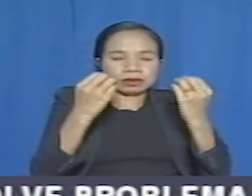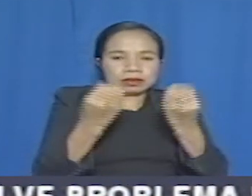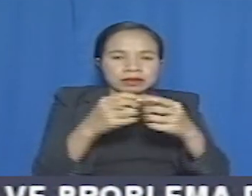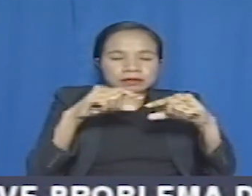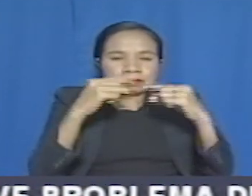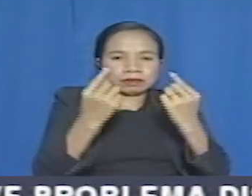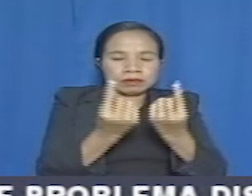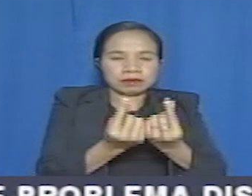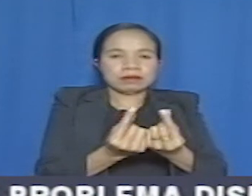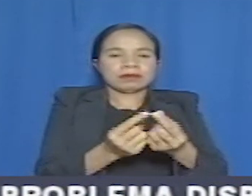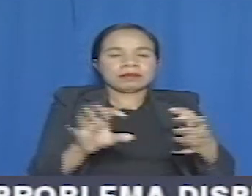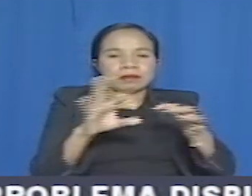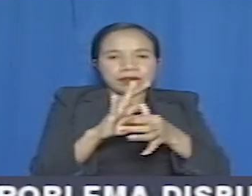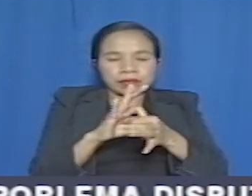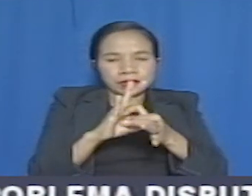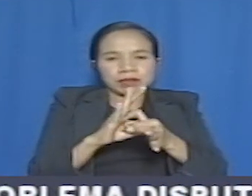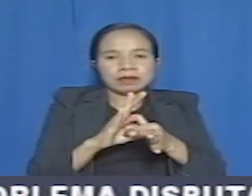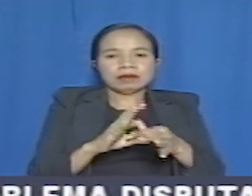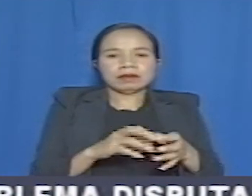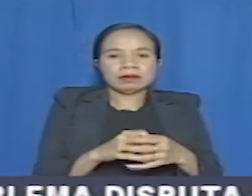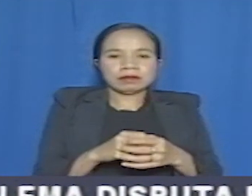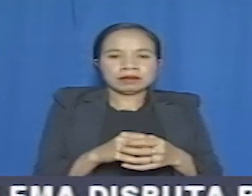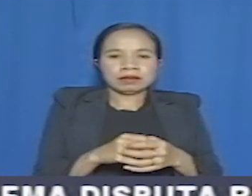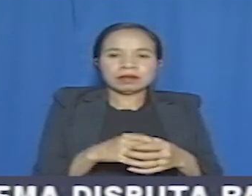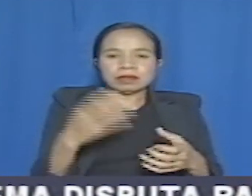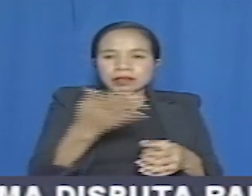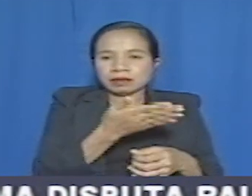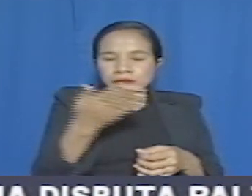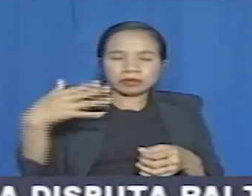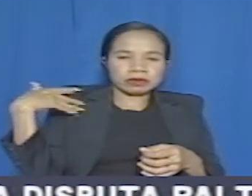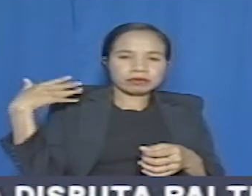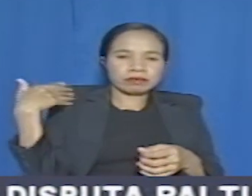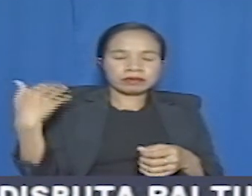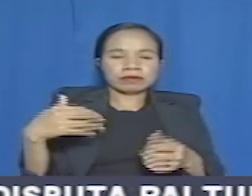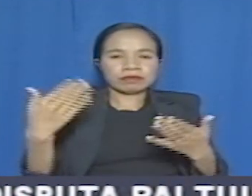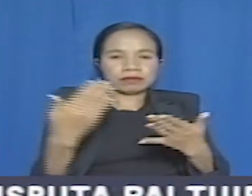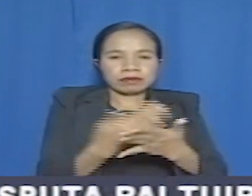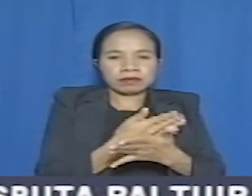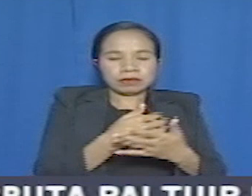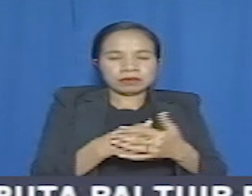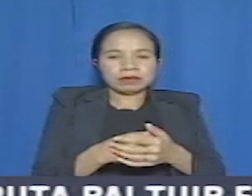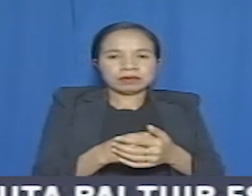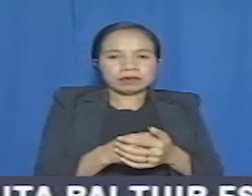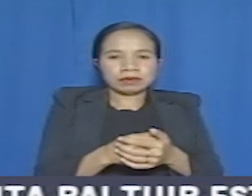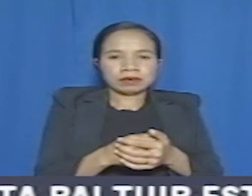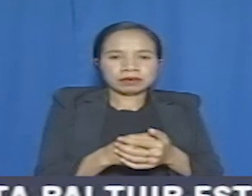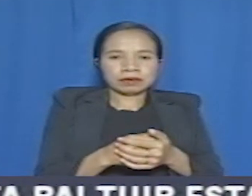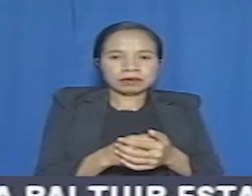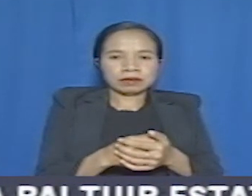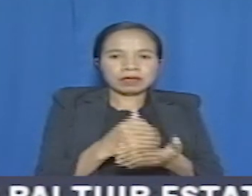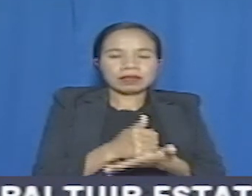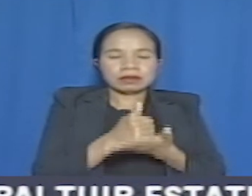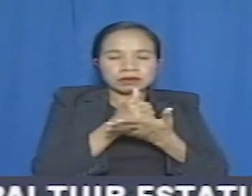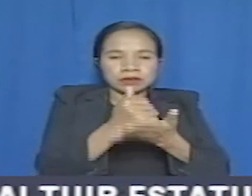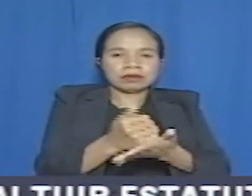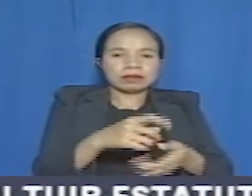miembros, y me ve que era San Fogo, San Matuí, y me niña, malo si me